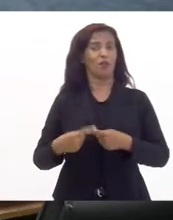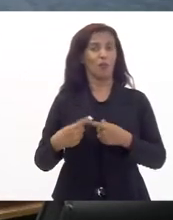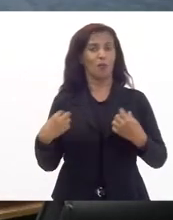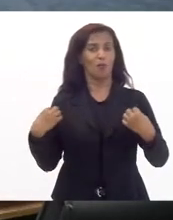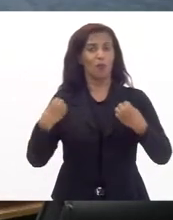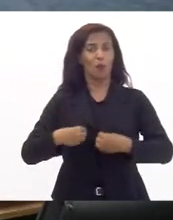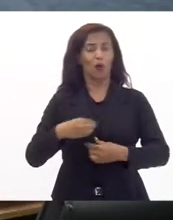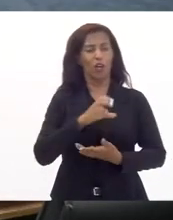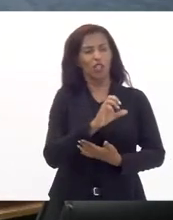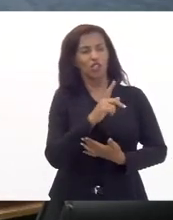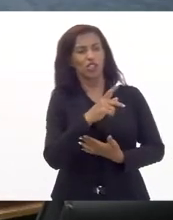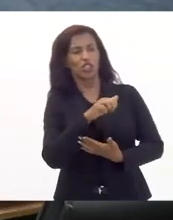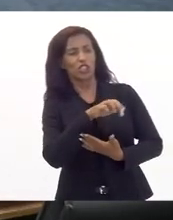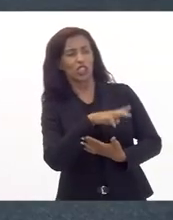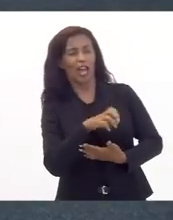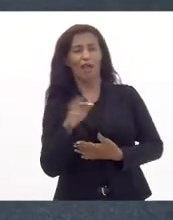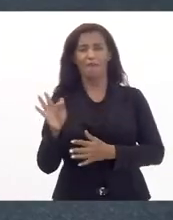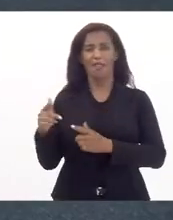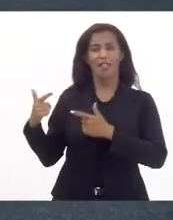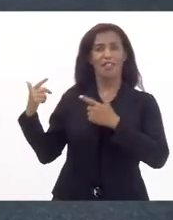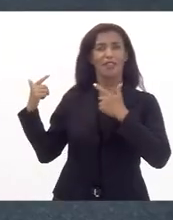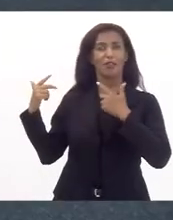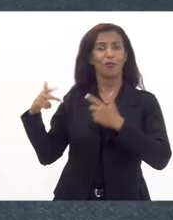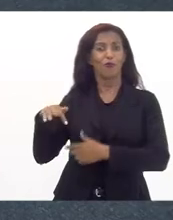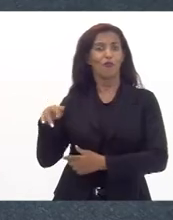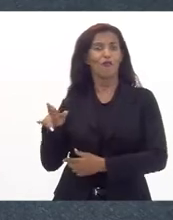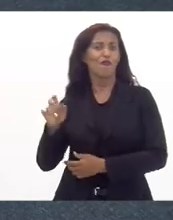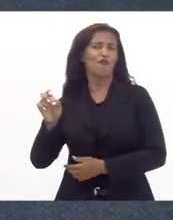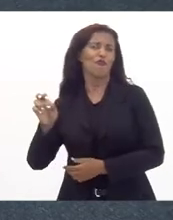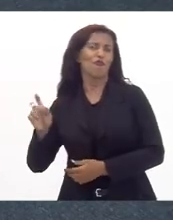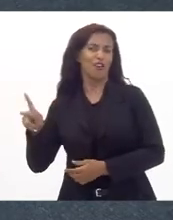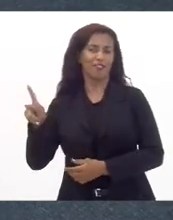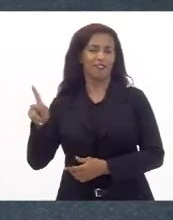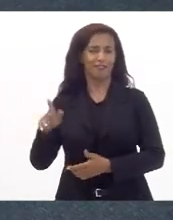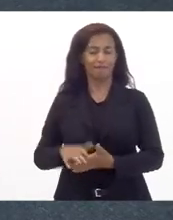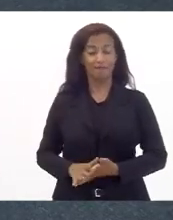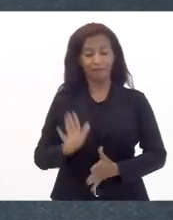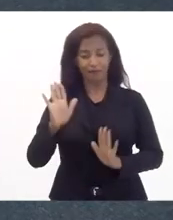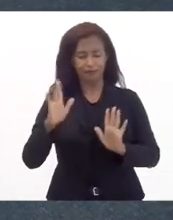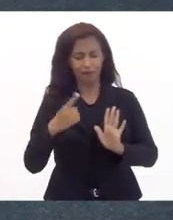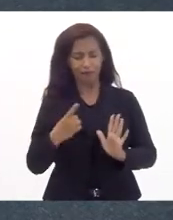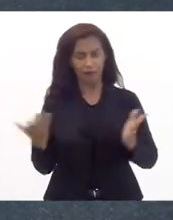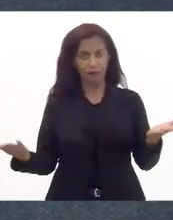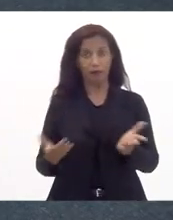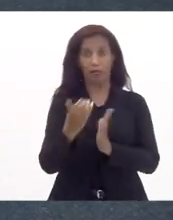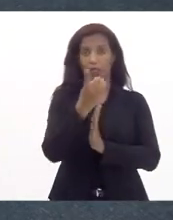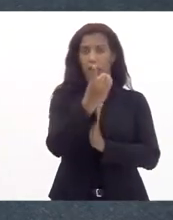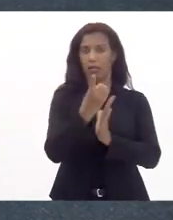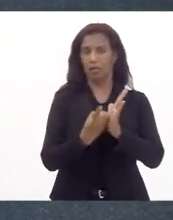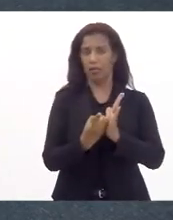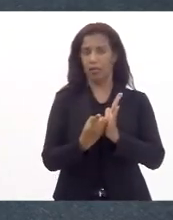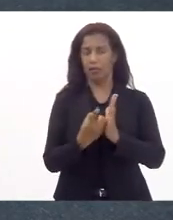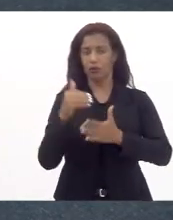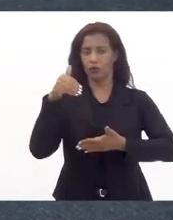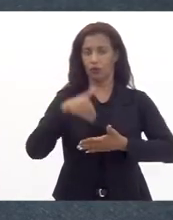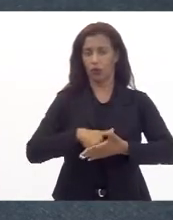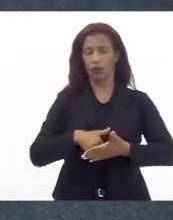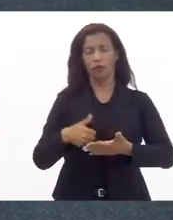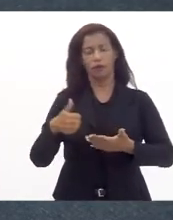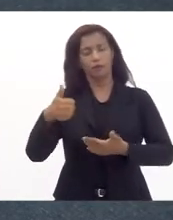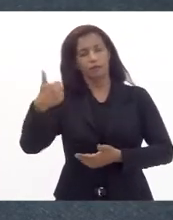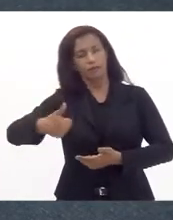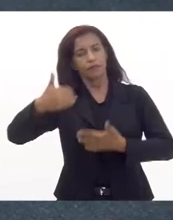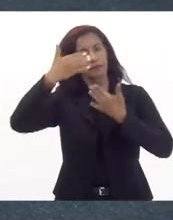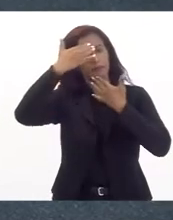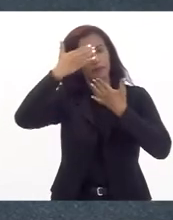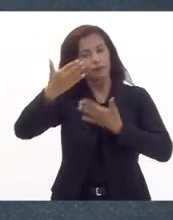do Charme do funk Depois eu conto para vossa excelência mas eu quero fazer uma declaração de voto primeiro agradecendo a